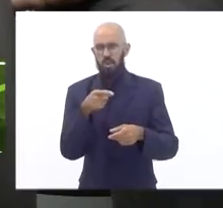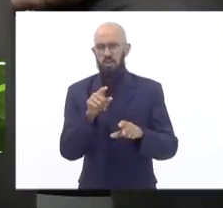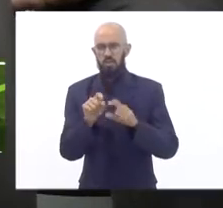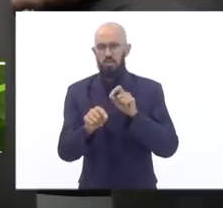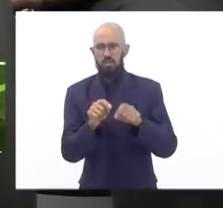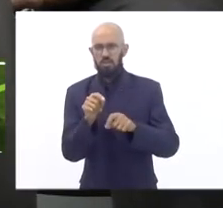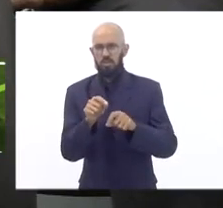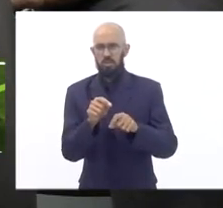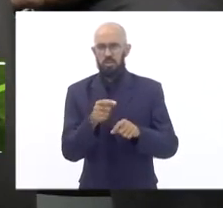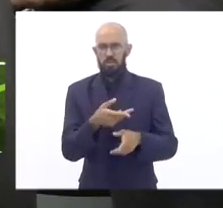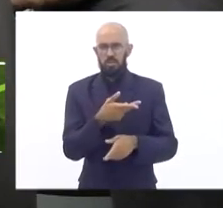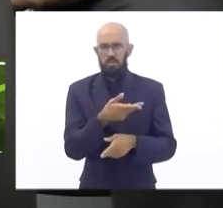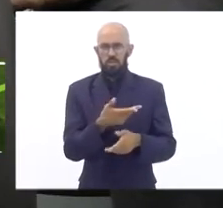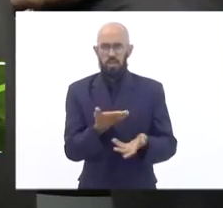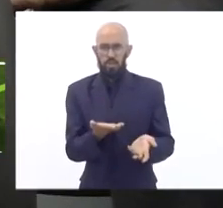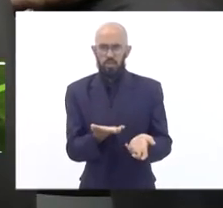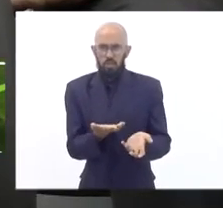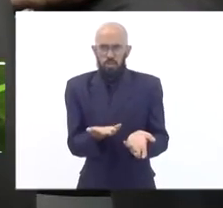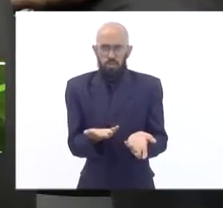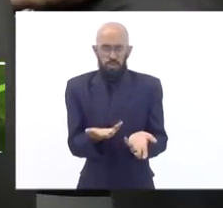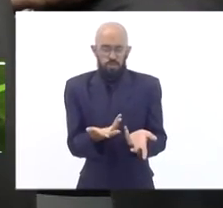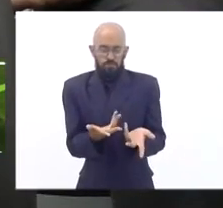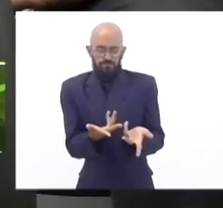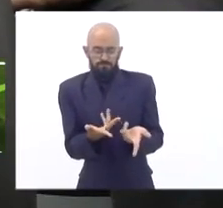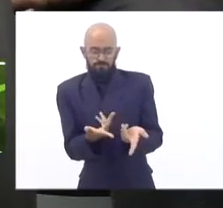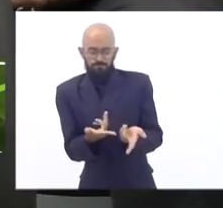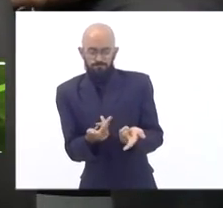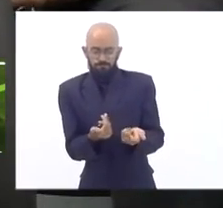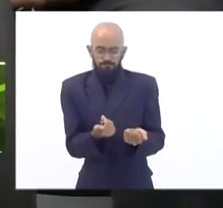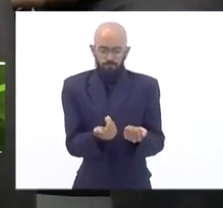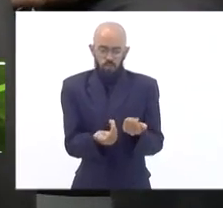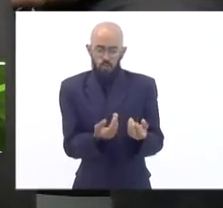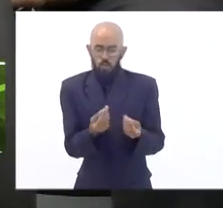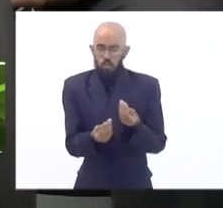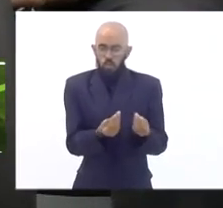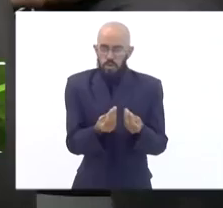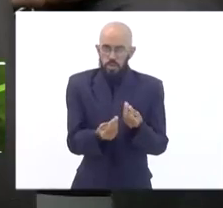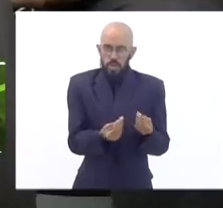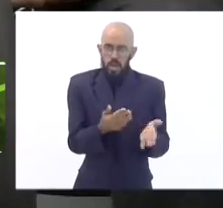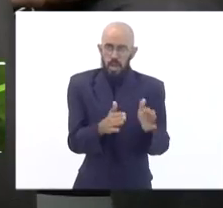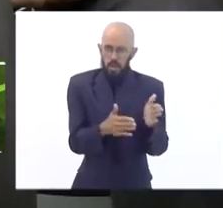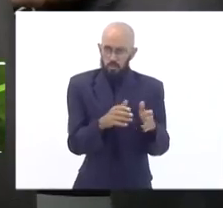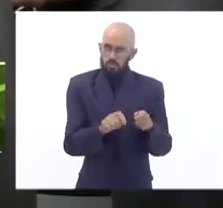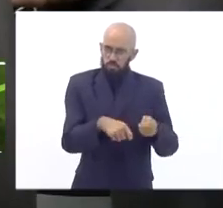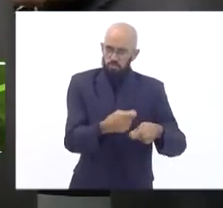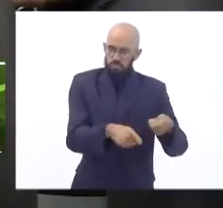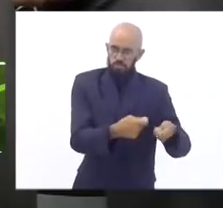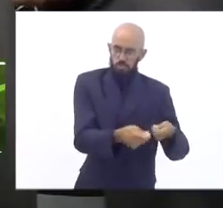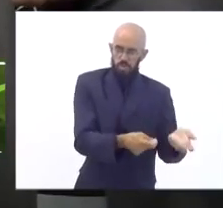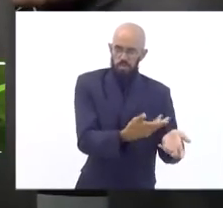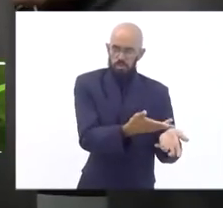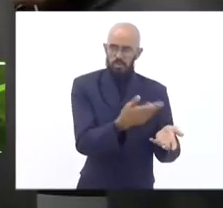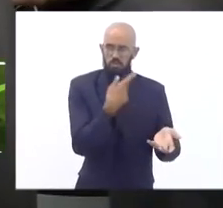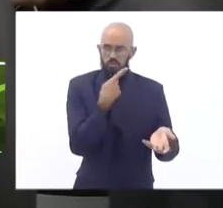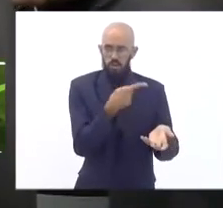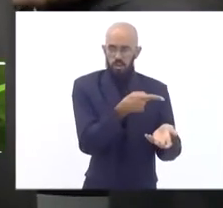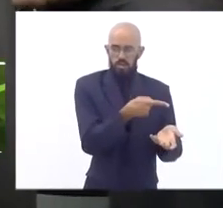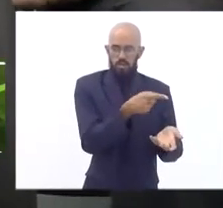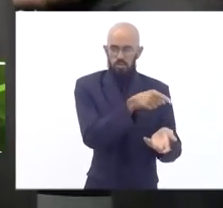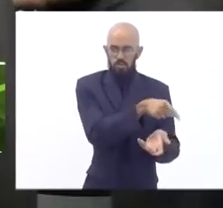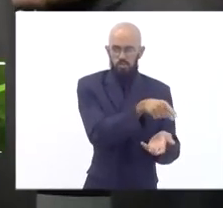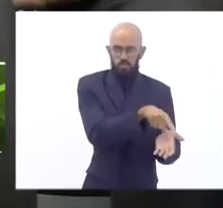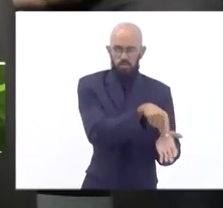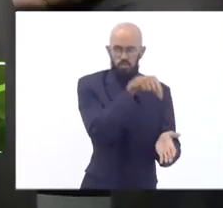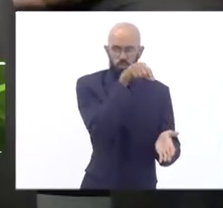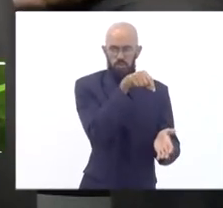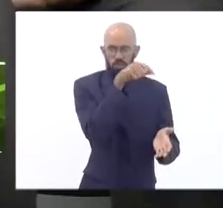já que a senhora está querendo ser preciosa no vernáculo, é apenas dizer que foi designada uma pessoa específica para tratar de